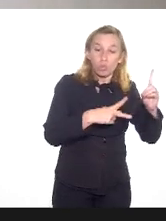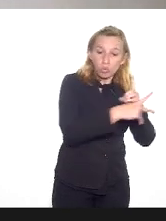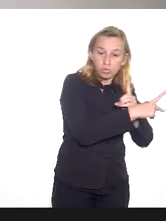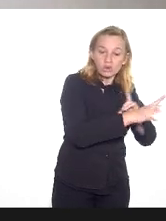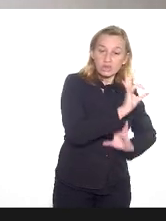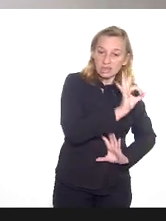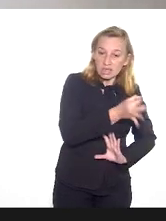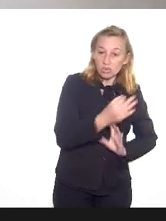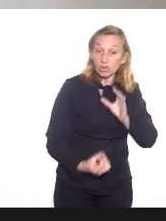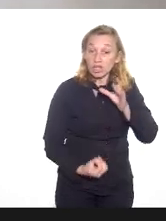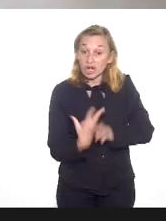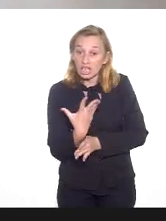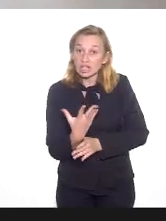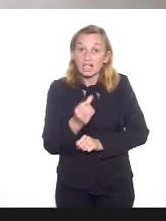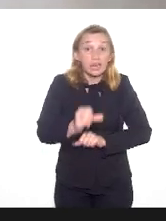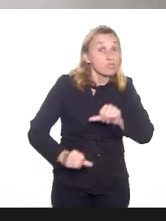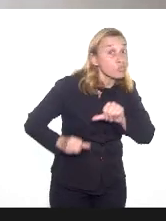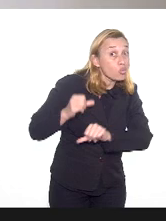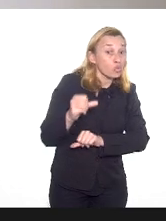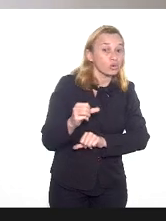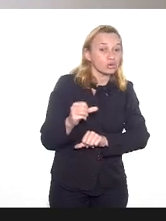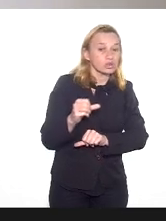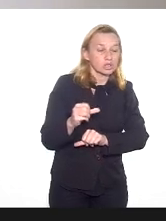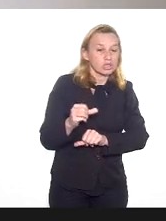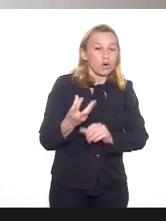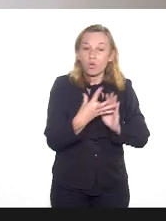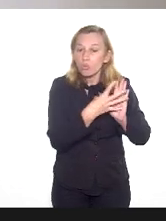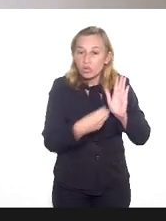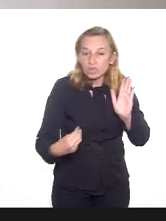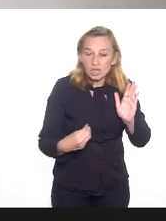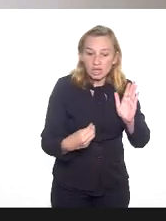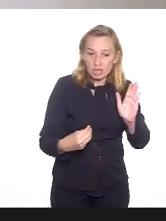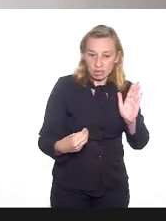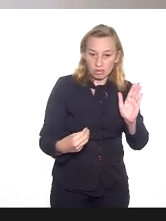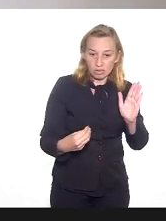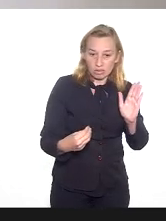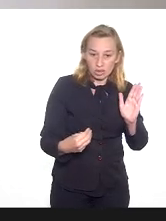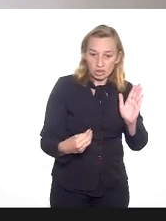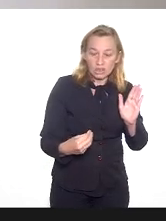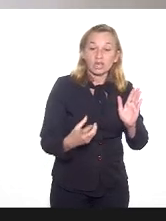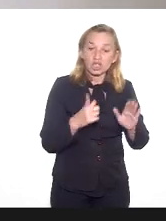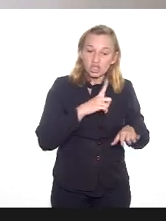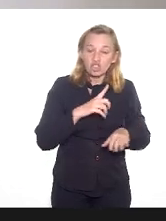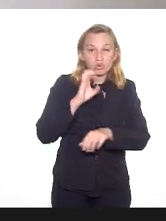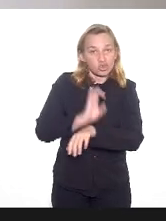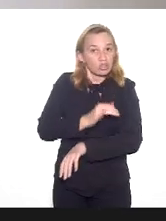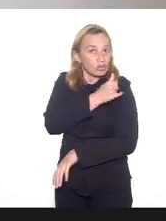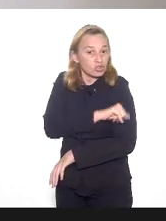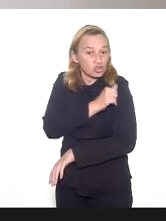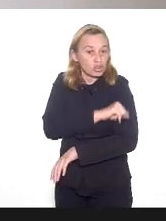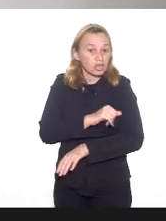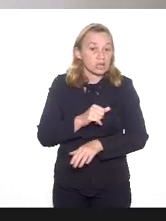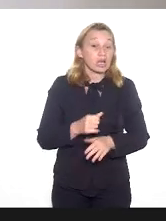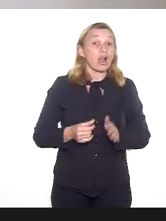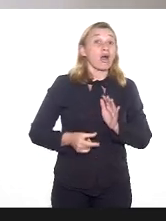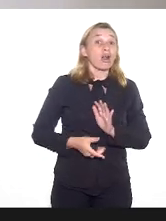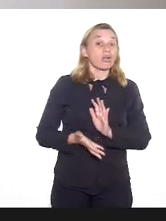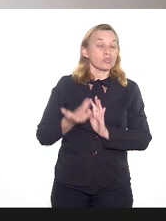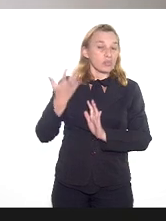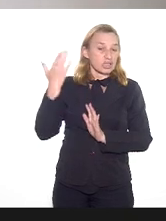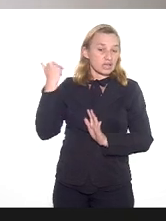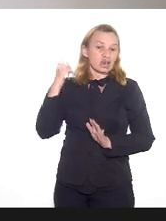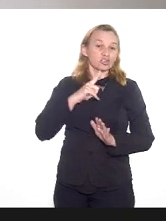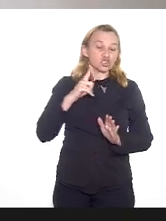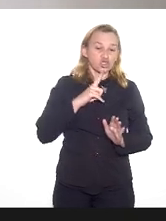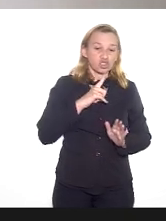quando ele é criado, ele muda o modelo de regime previdenciário que havia até então no Estado do Rio de Janeiro. Anteriormente, havia um